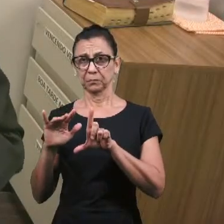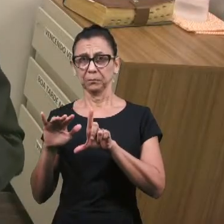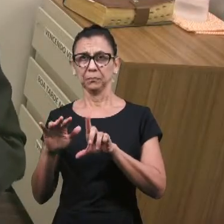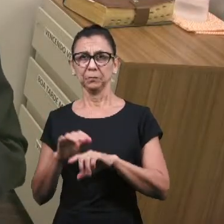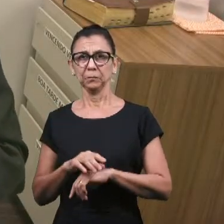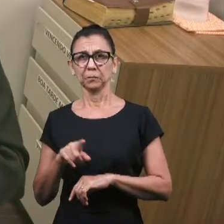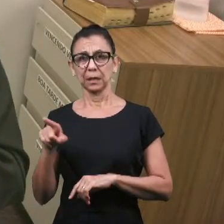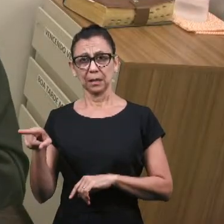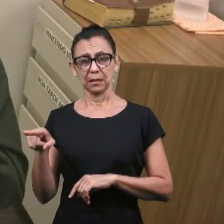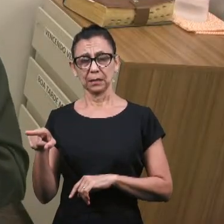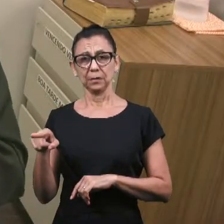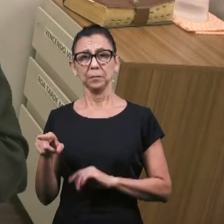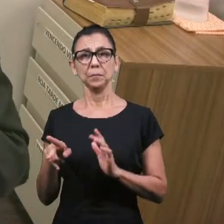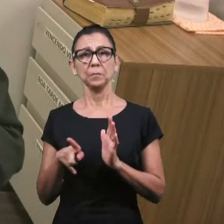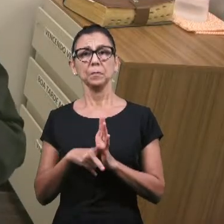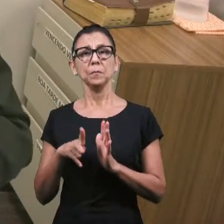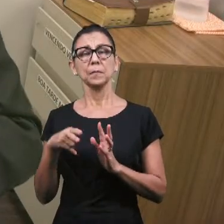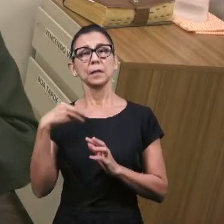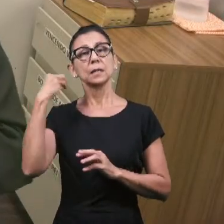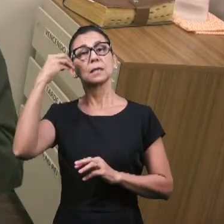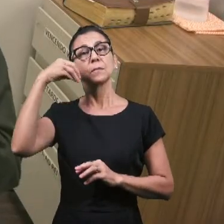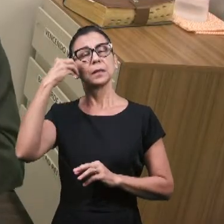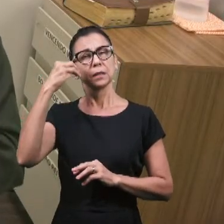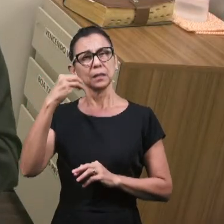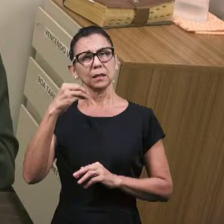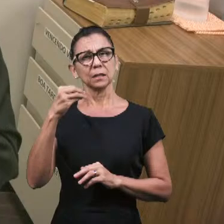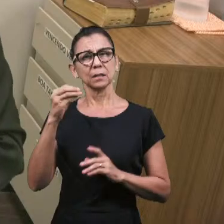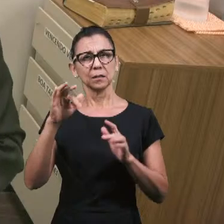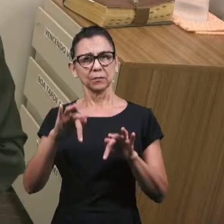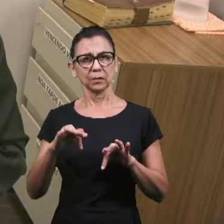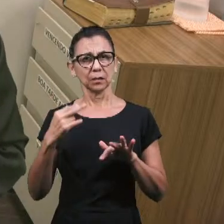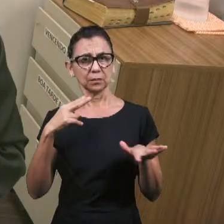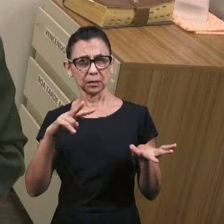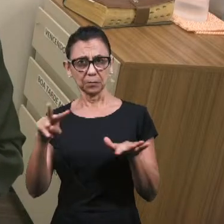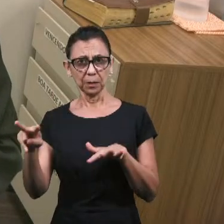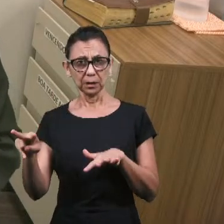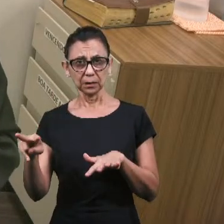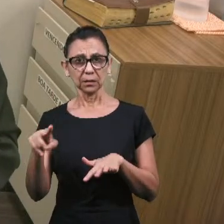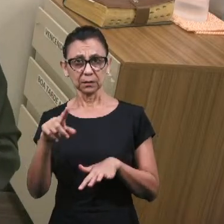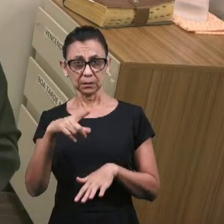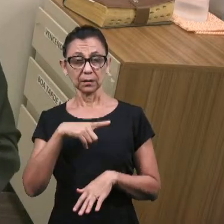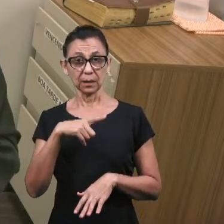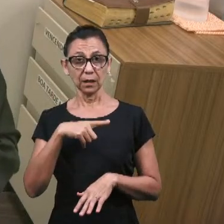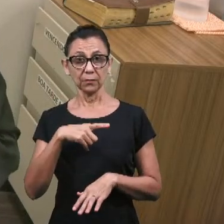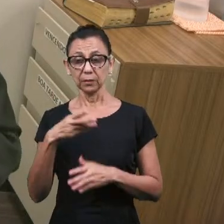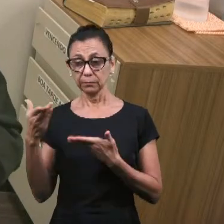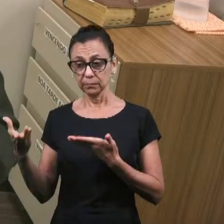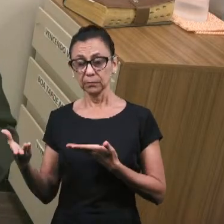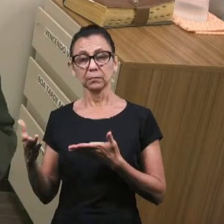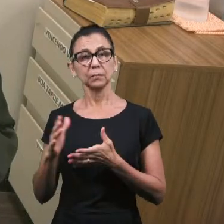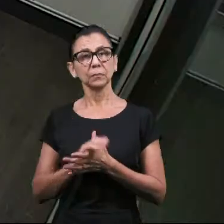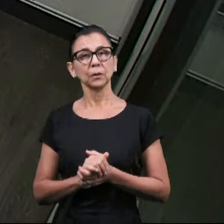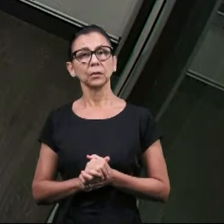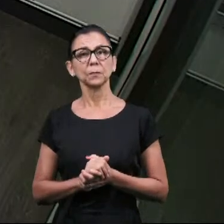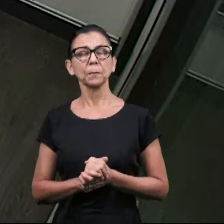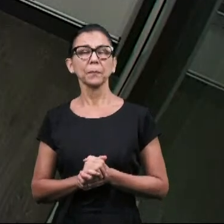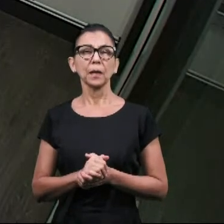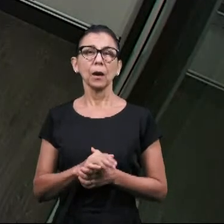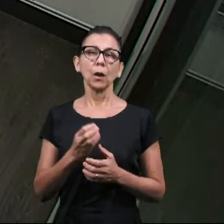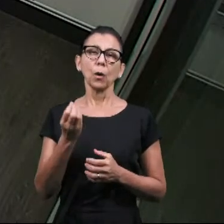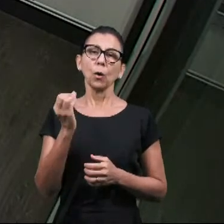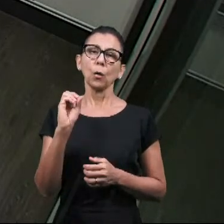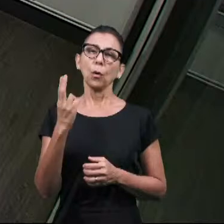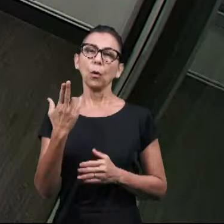se você viveu alguma experiência né no seminário deste final de semana né Você pode contar você que assistiu em